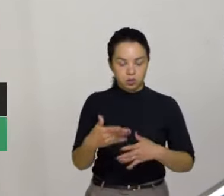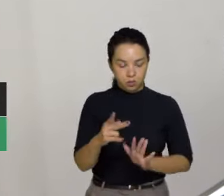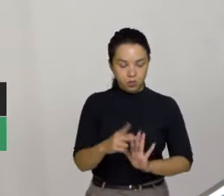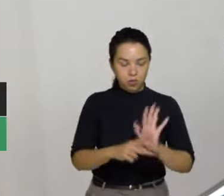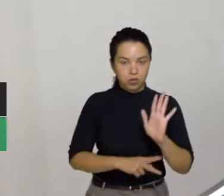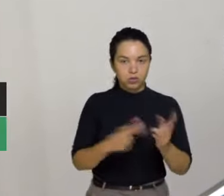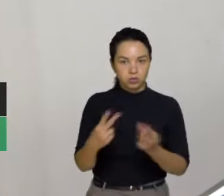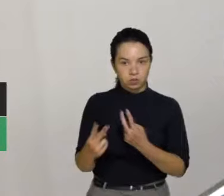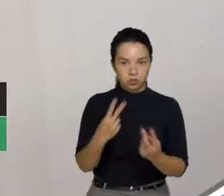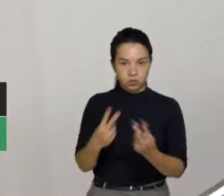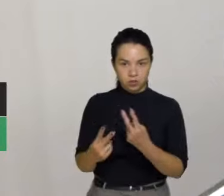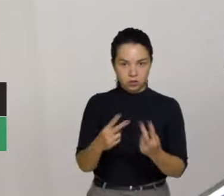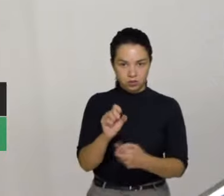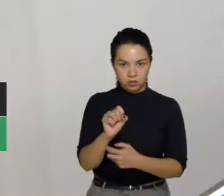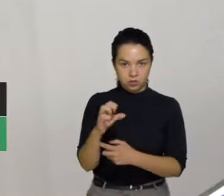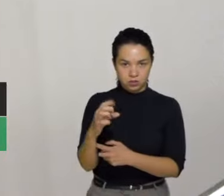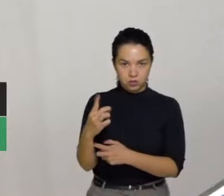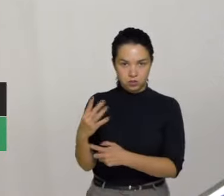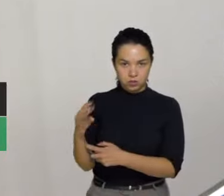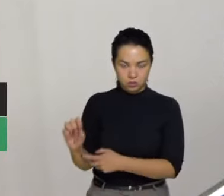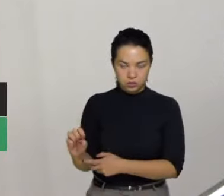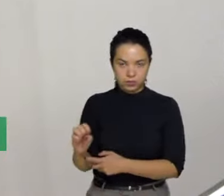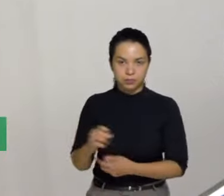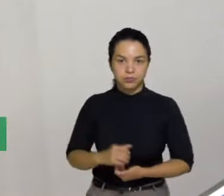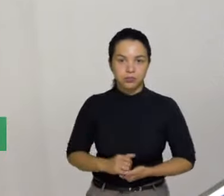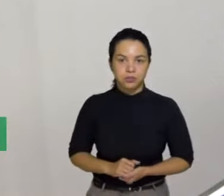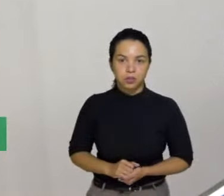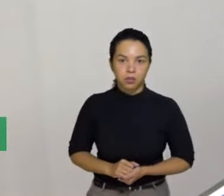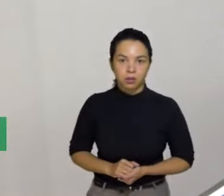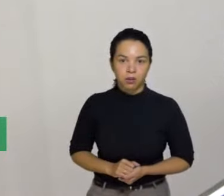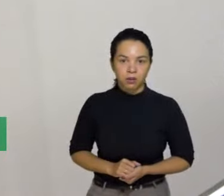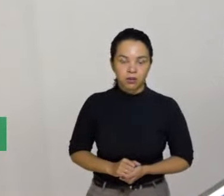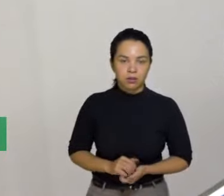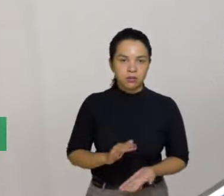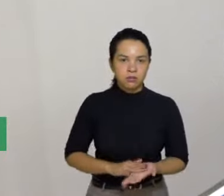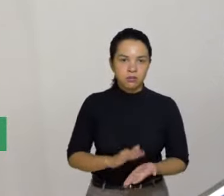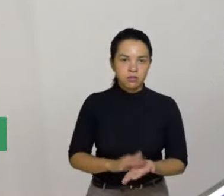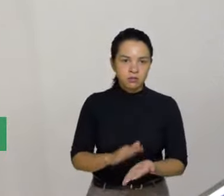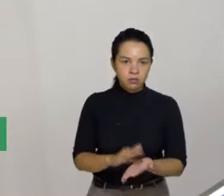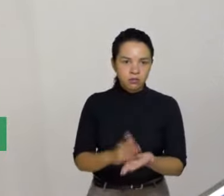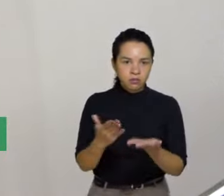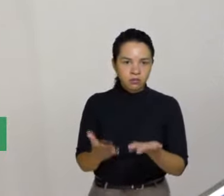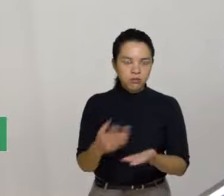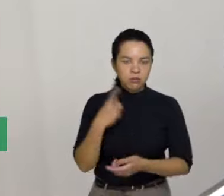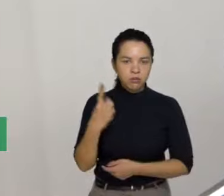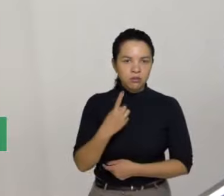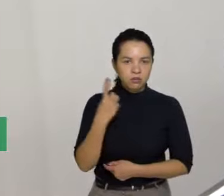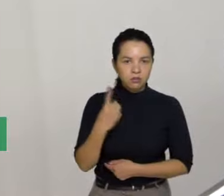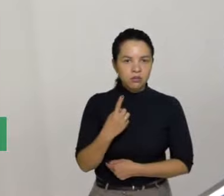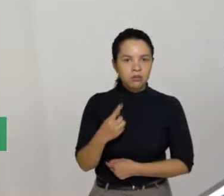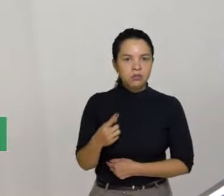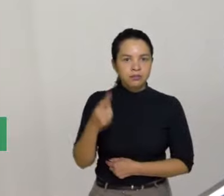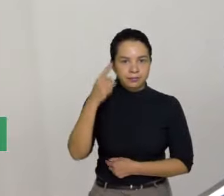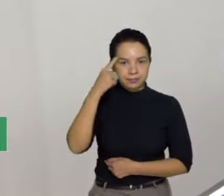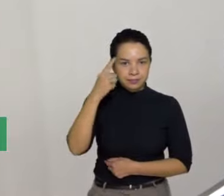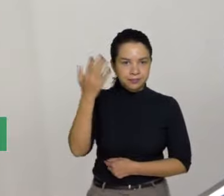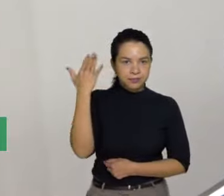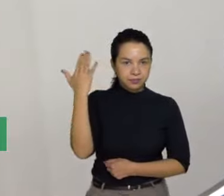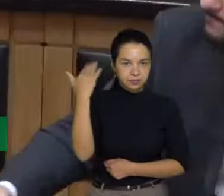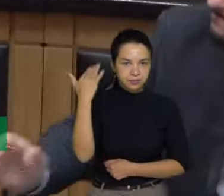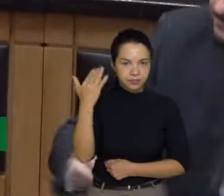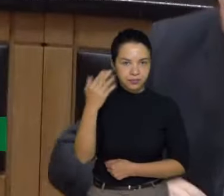duplicação da SC-410. Com a palavra, deputado Daniel. Eu quero lhe parabenizar, deputado Emerson. Eu lembro que lá em